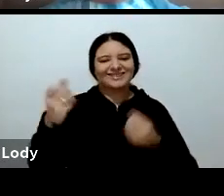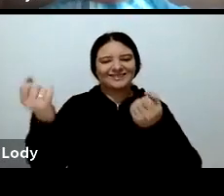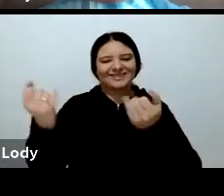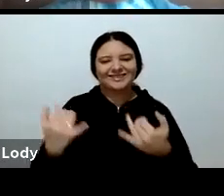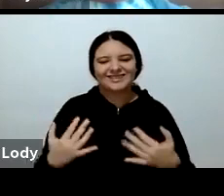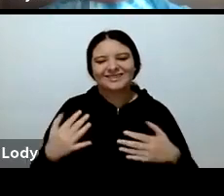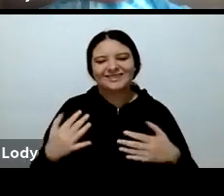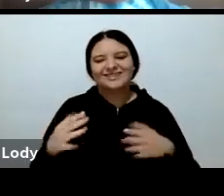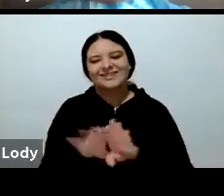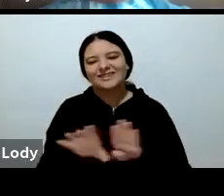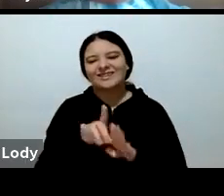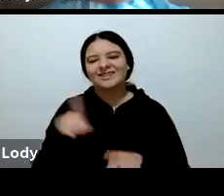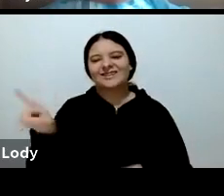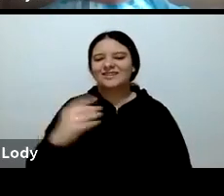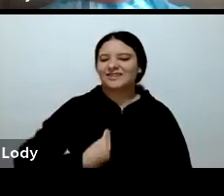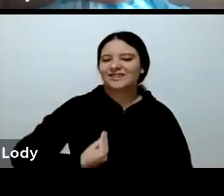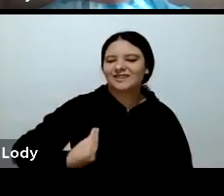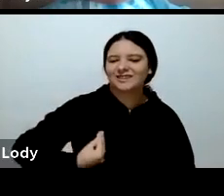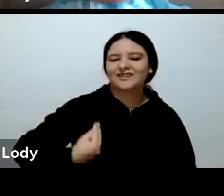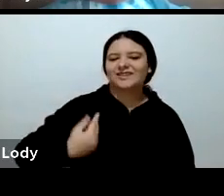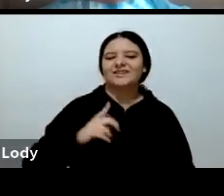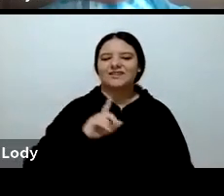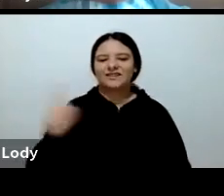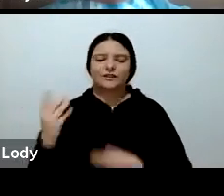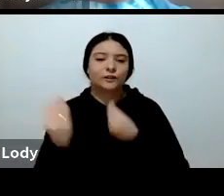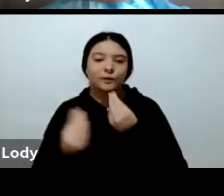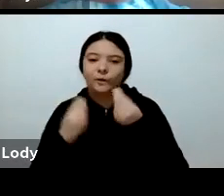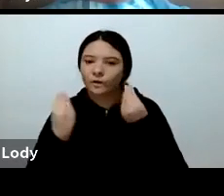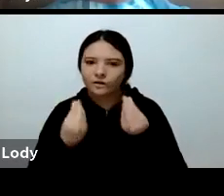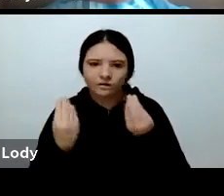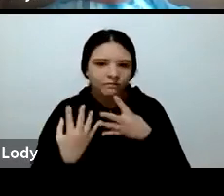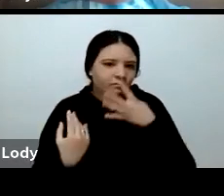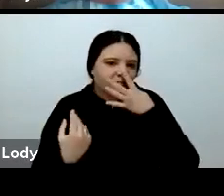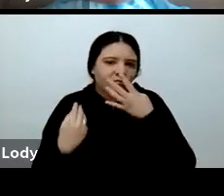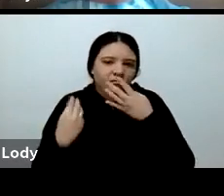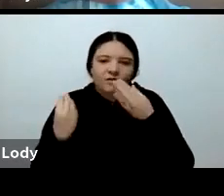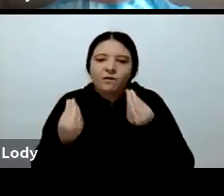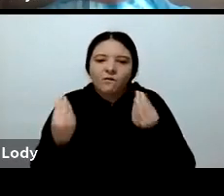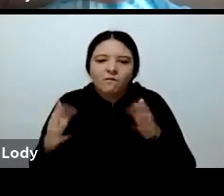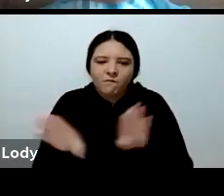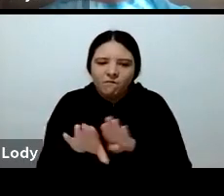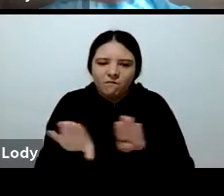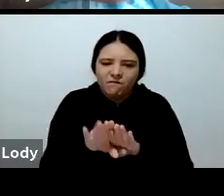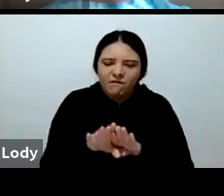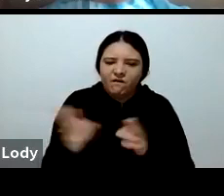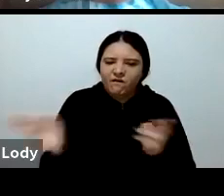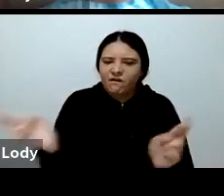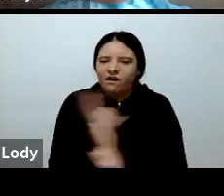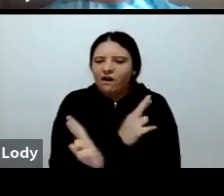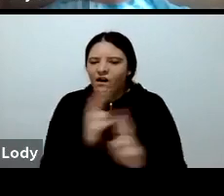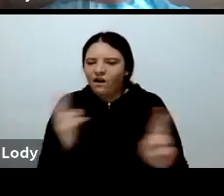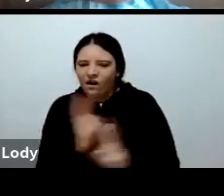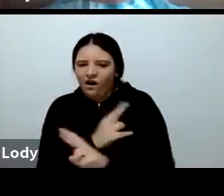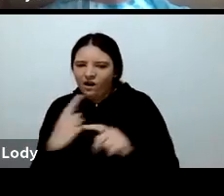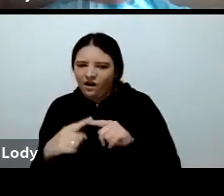do que você vive, como é que você fica impactado também por essas relações, porque quando eu li seu texto, eu vi